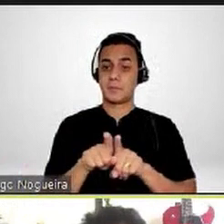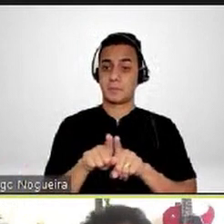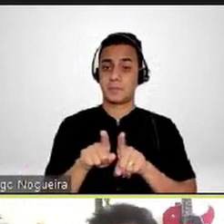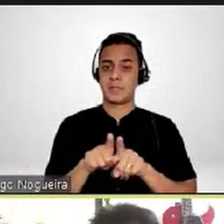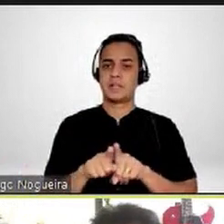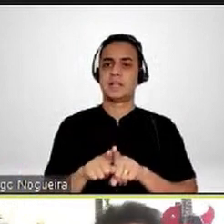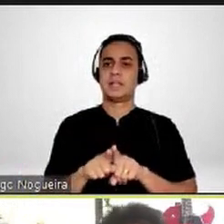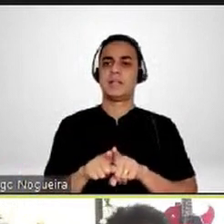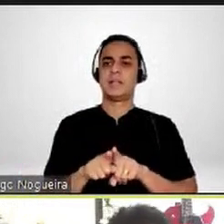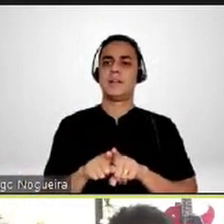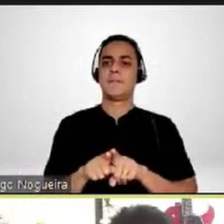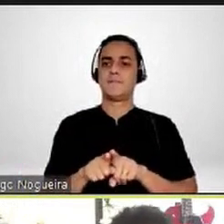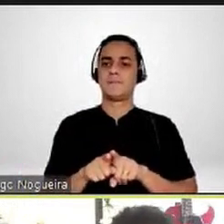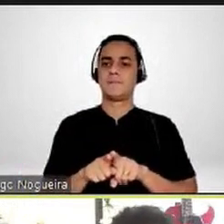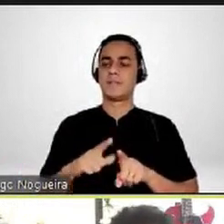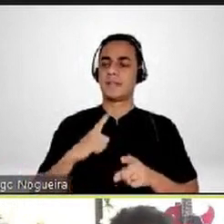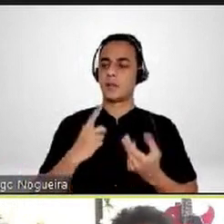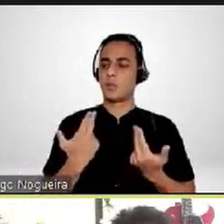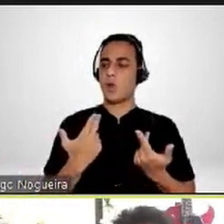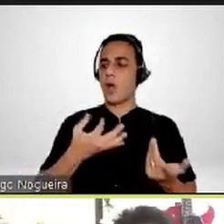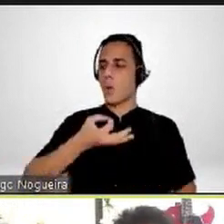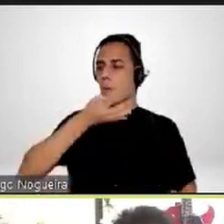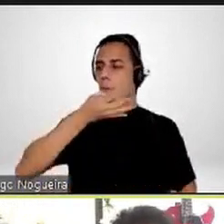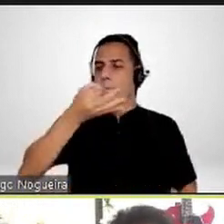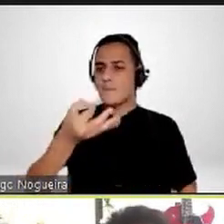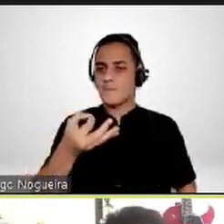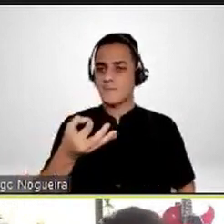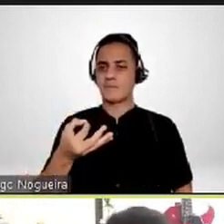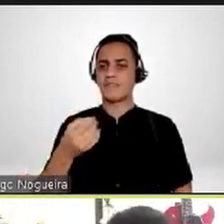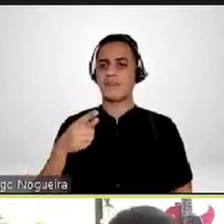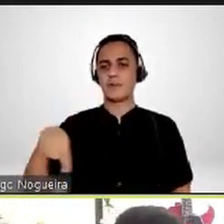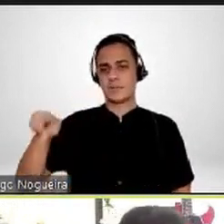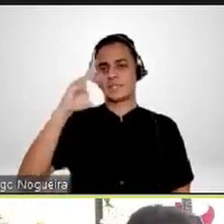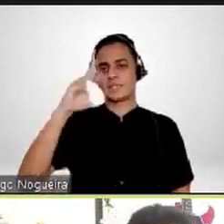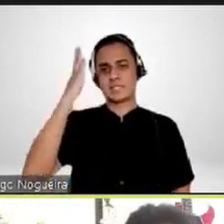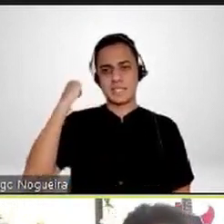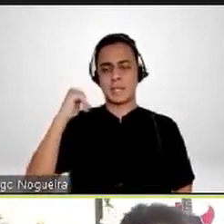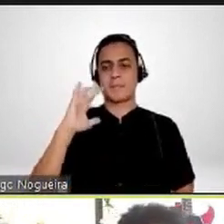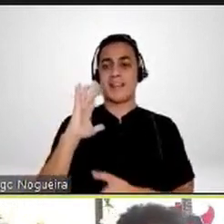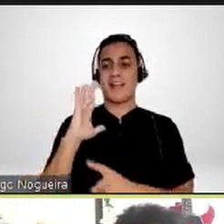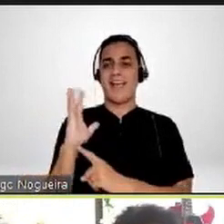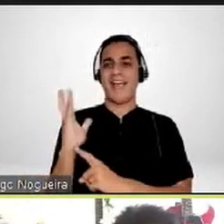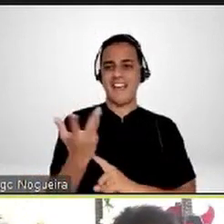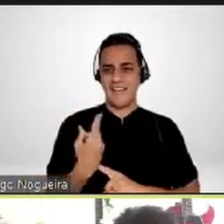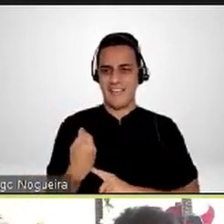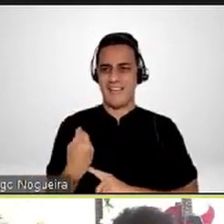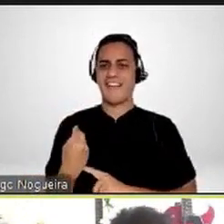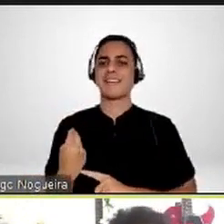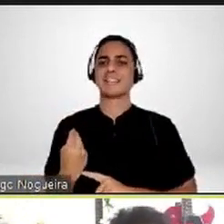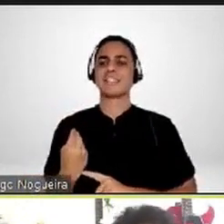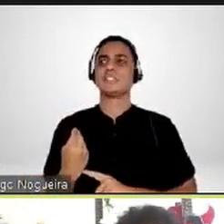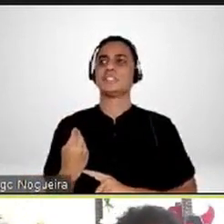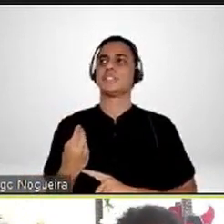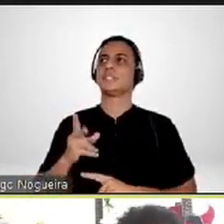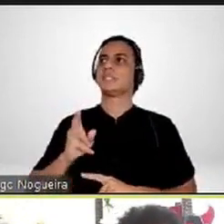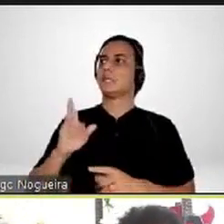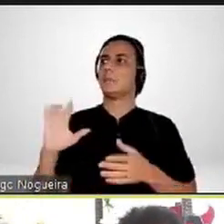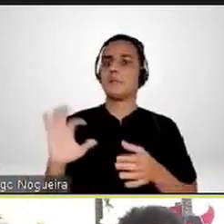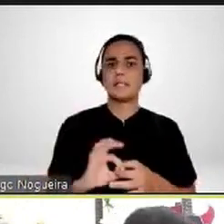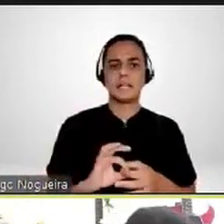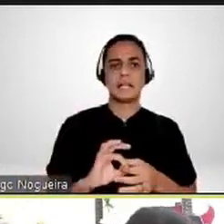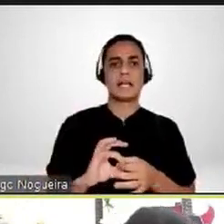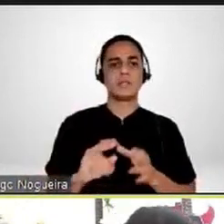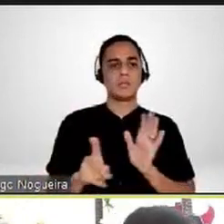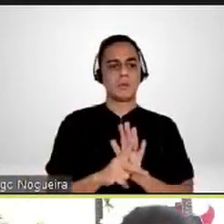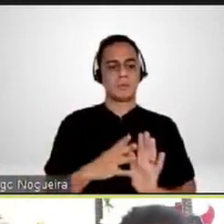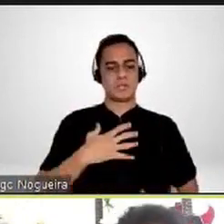existe um lugar de voz, né? A voz, a gente sabe que na arte tem a ver com a expressão pessoal,